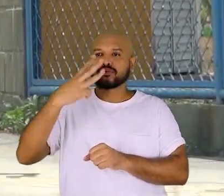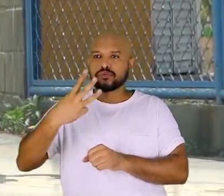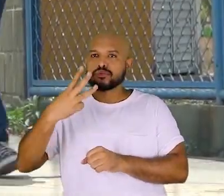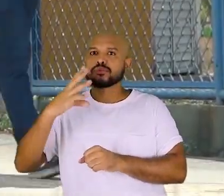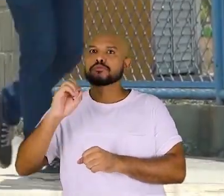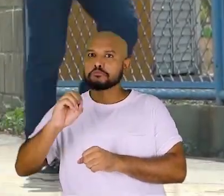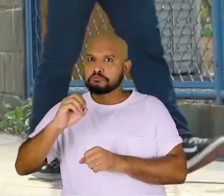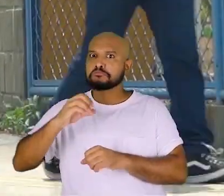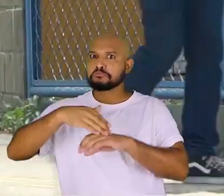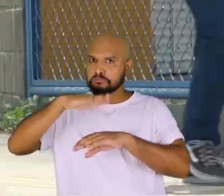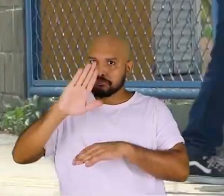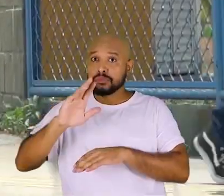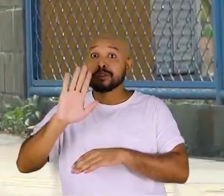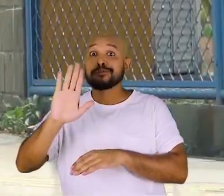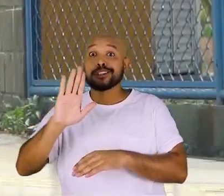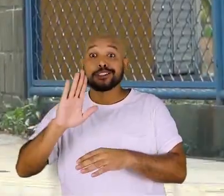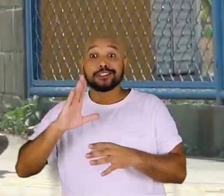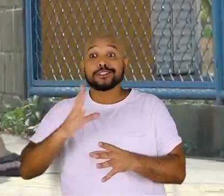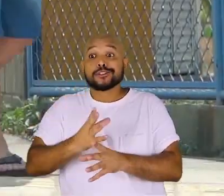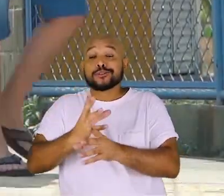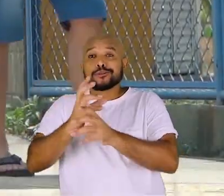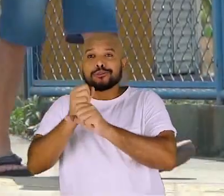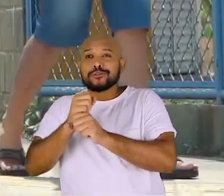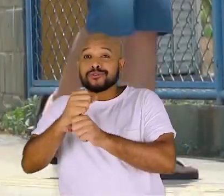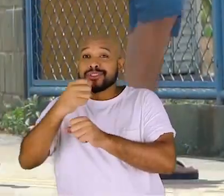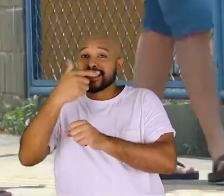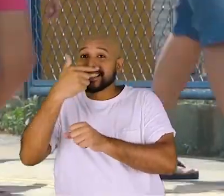entraram na universidade, mas apenas